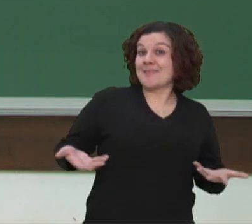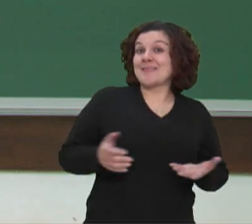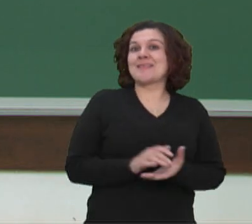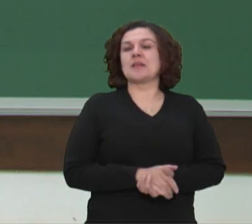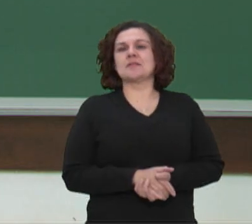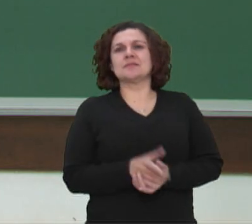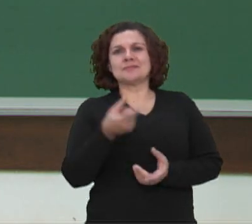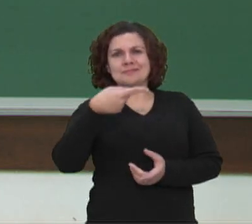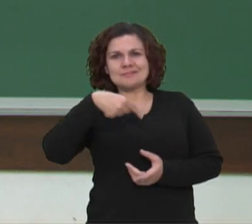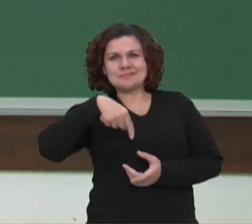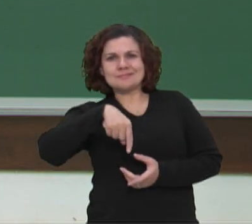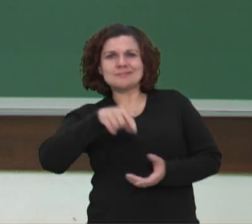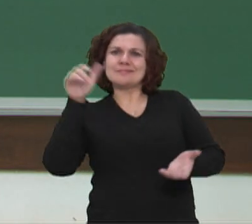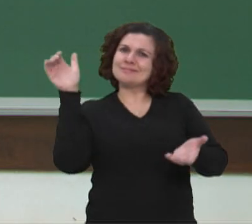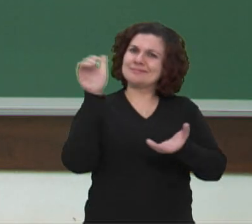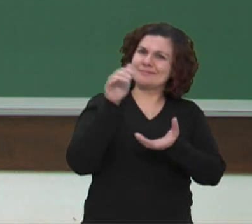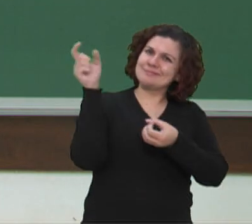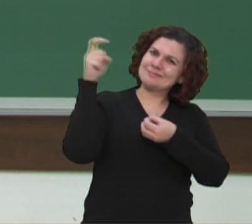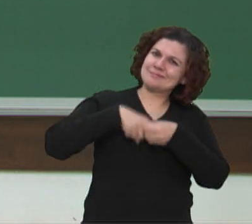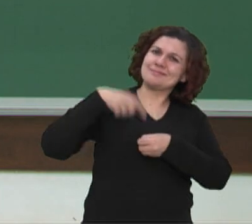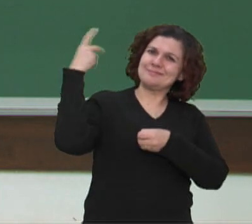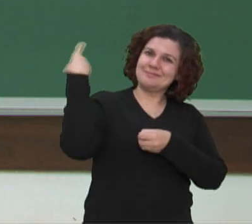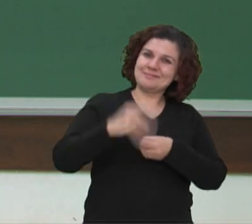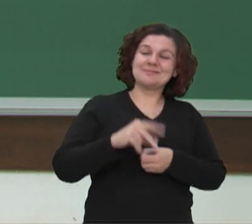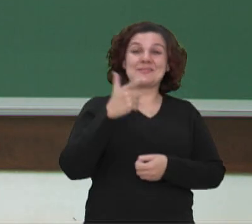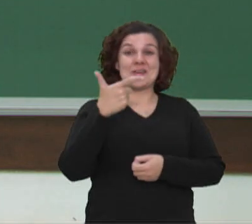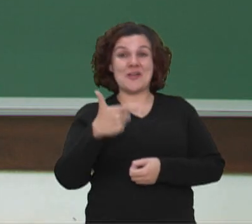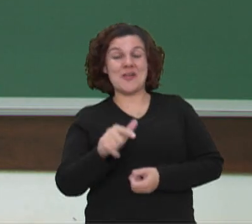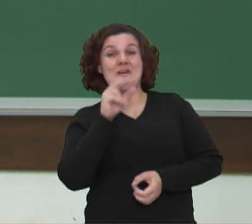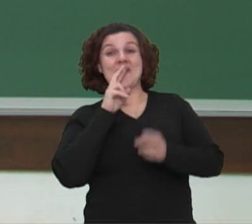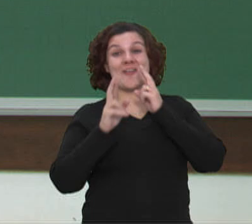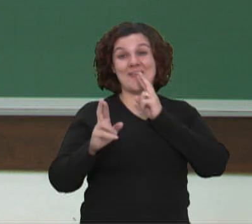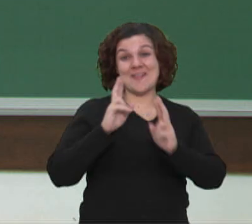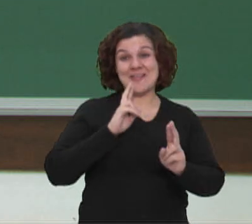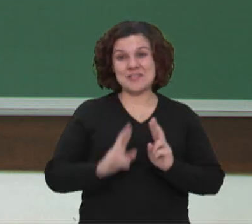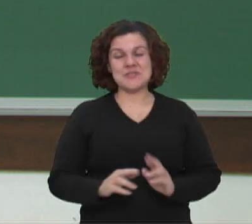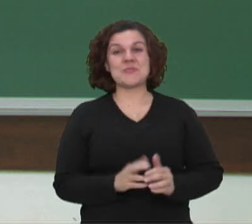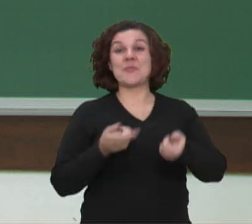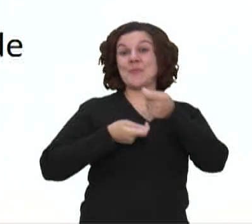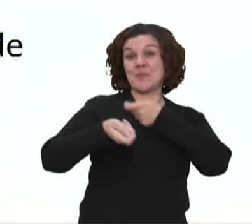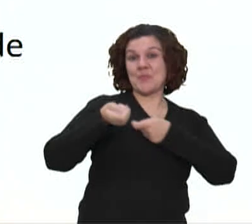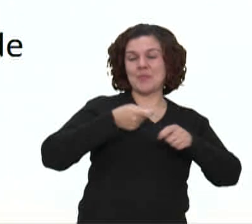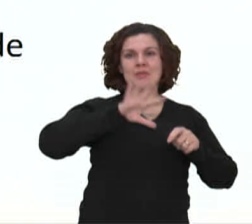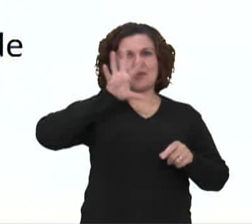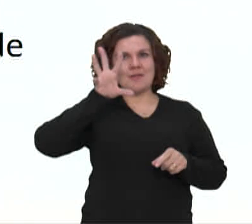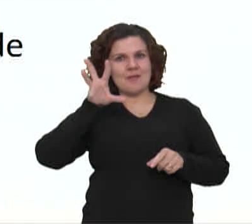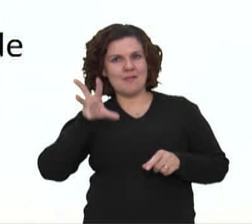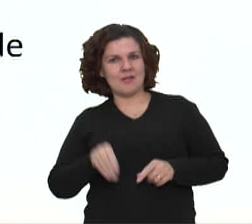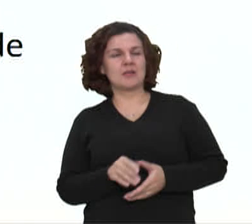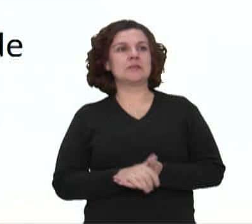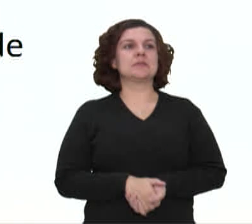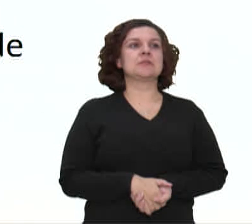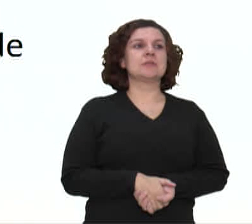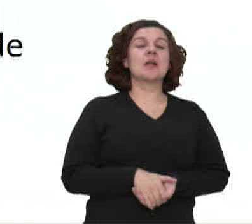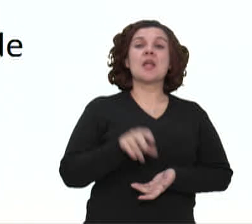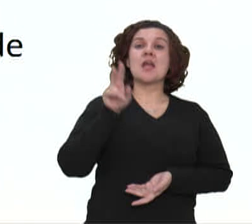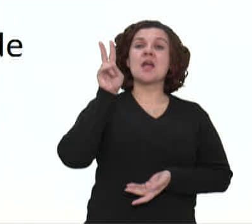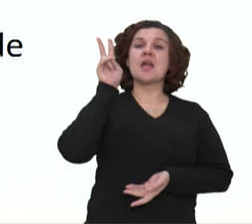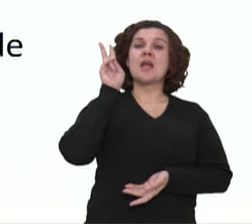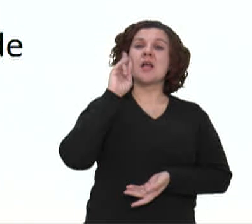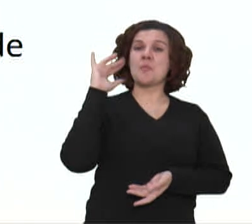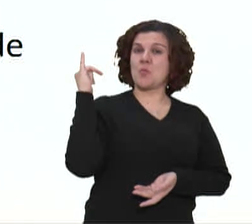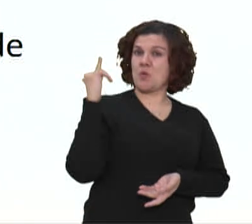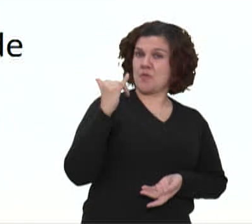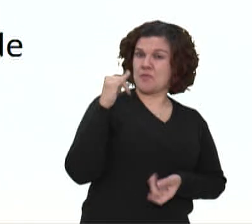Então, moçada, tamo junto de novo e vamos para as respostas aí da economia da África. Lembra que eu falei que eu queria fazer junto com